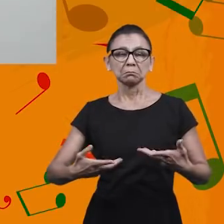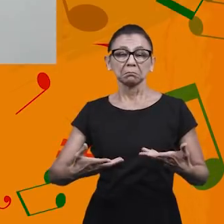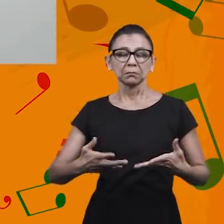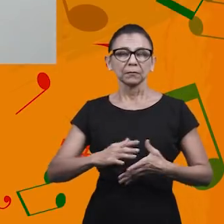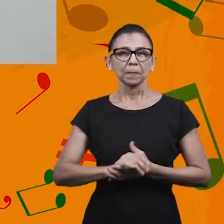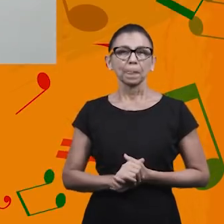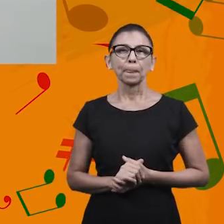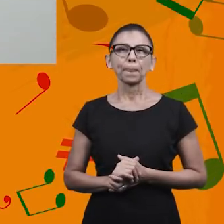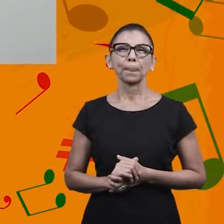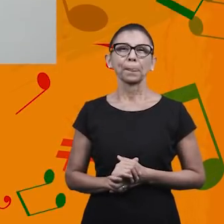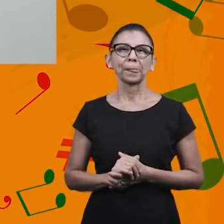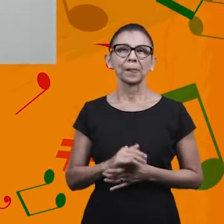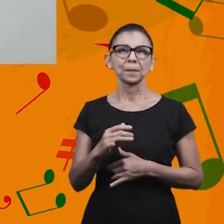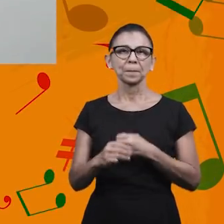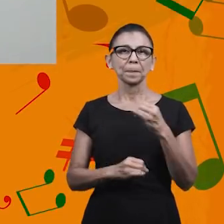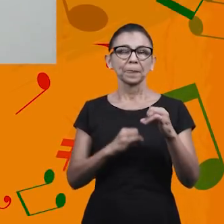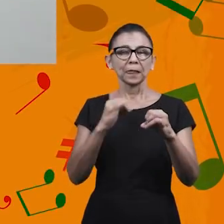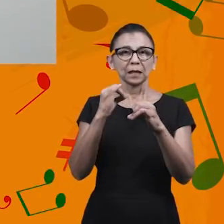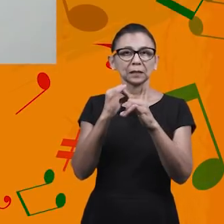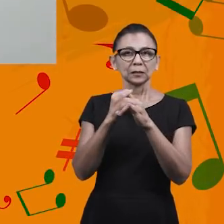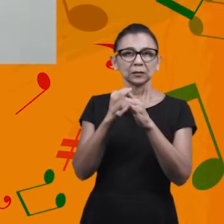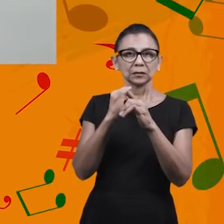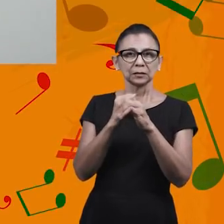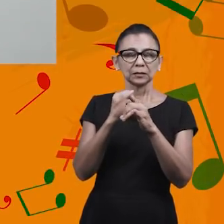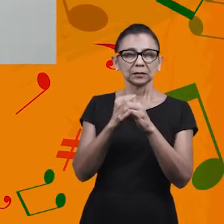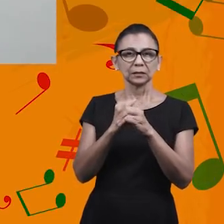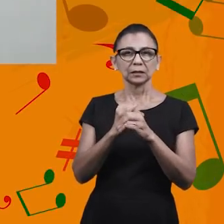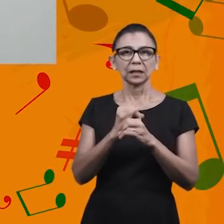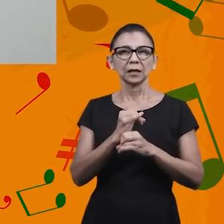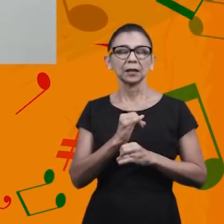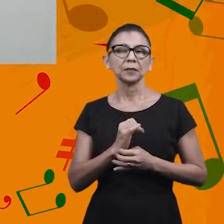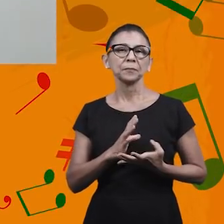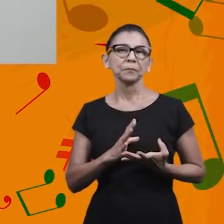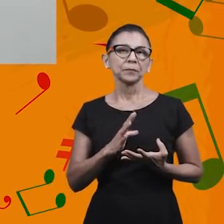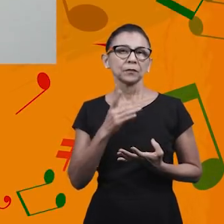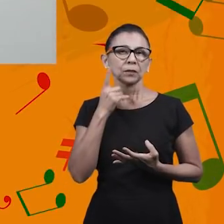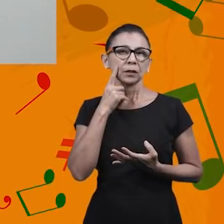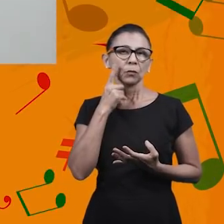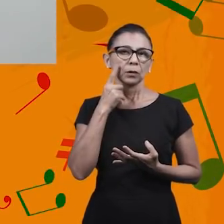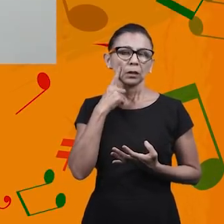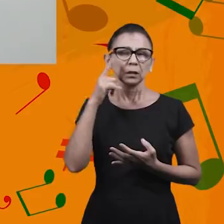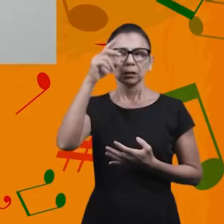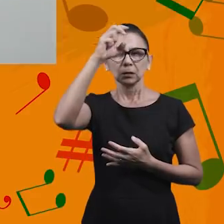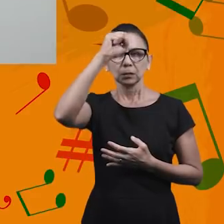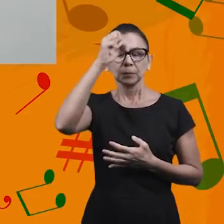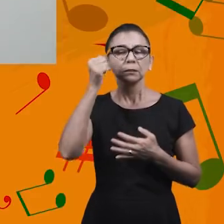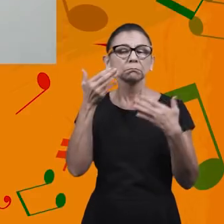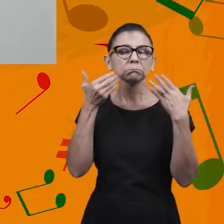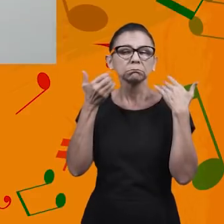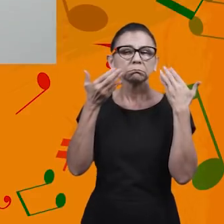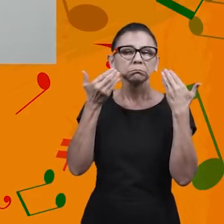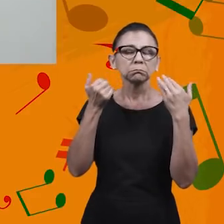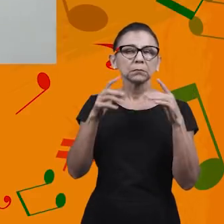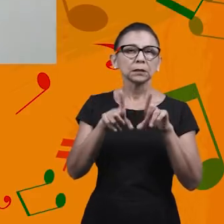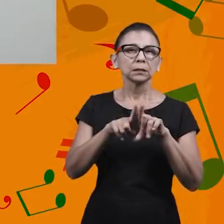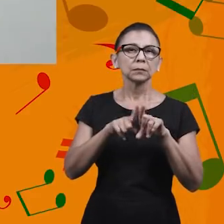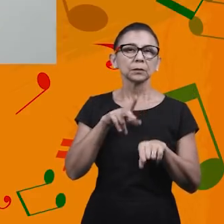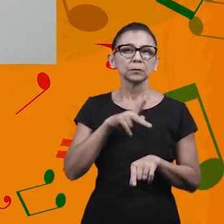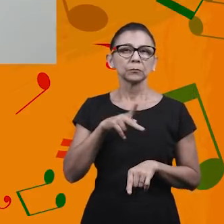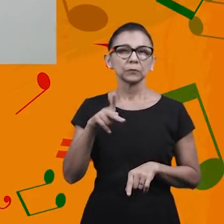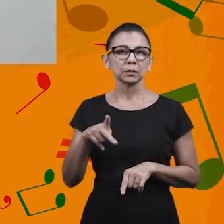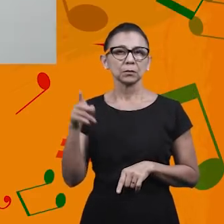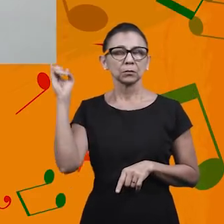se iniciou no dia do meu batismo, no qual o Senhor revelou a um dos pastores presentes que anjos desciam da eternidade e traziam presentes para cada